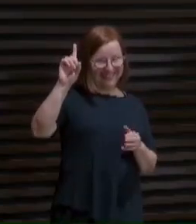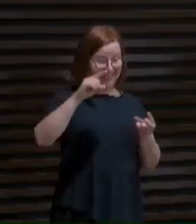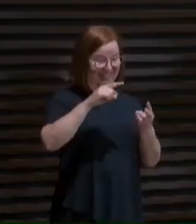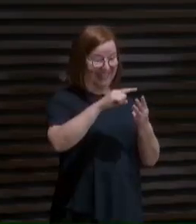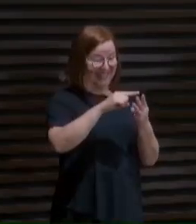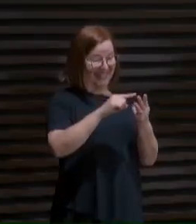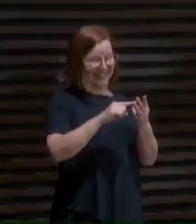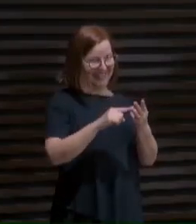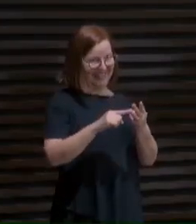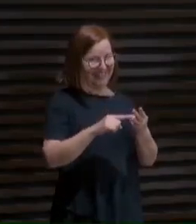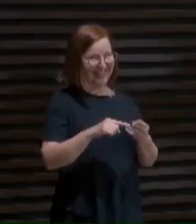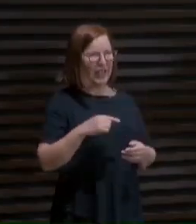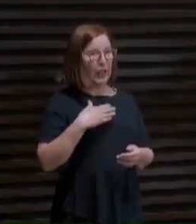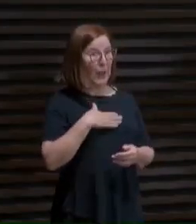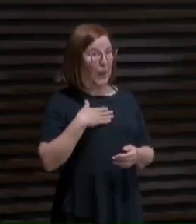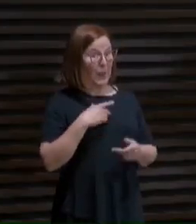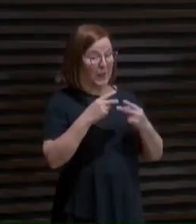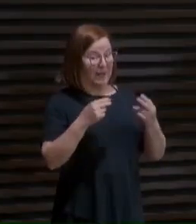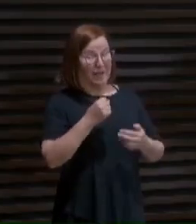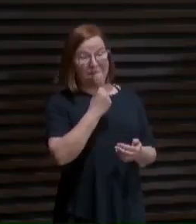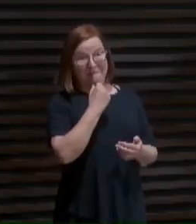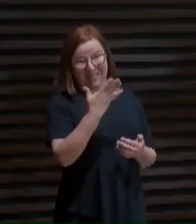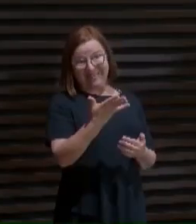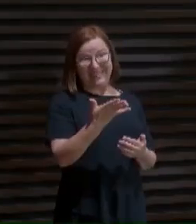coisas. Eu gosto de muita coisa boa.